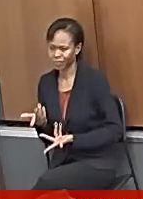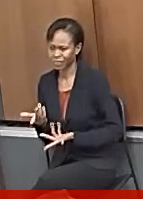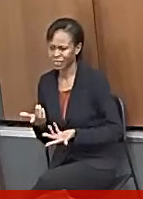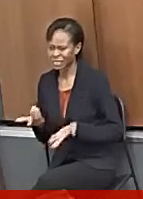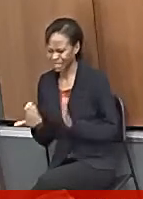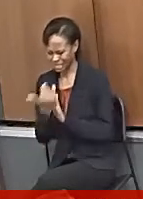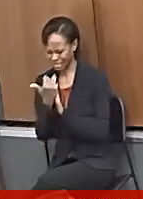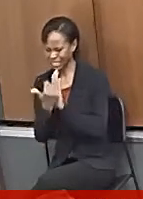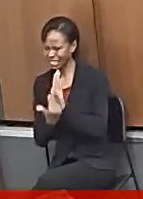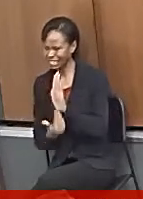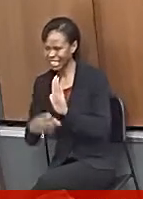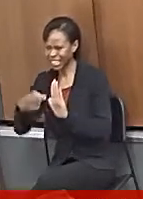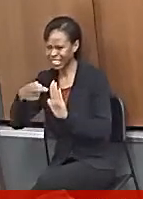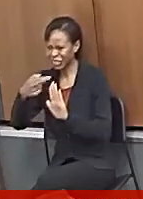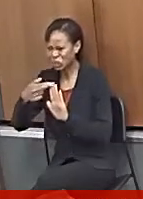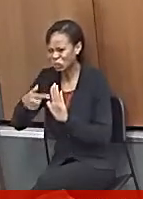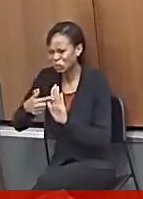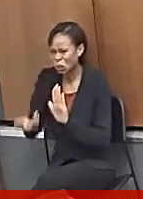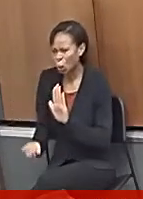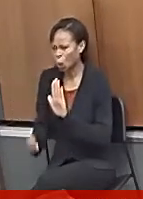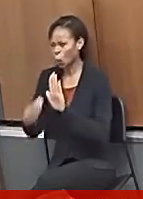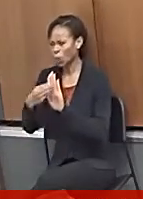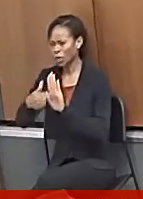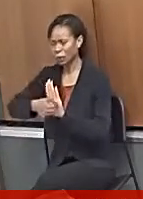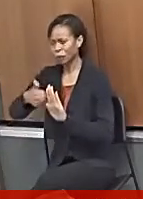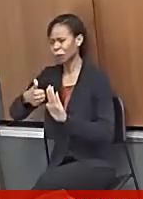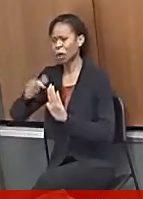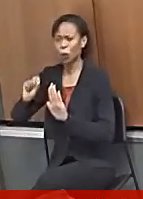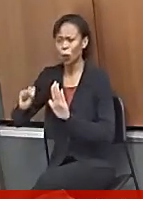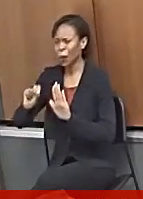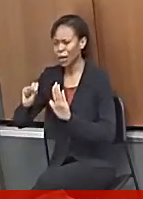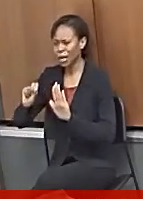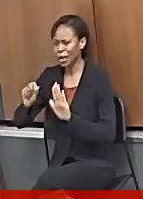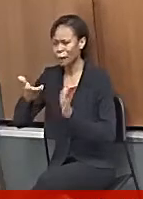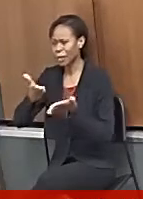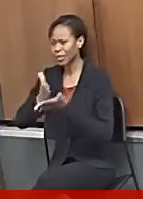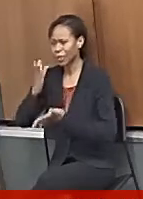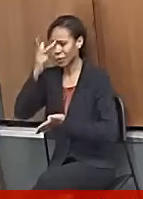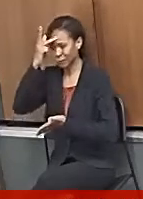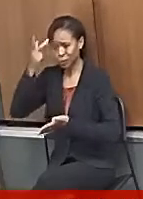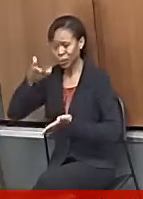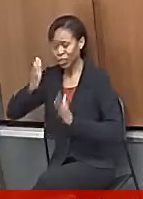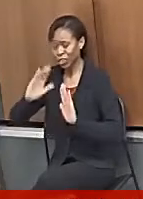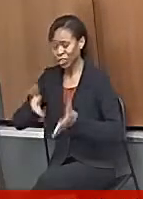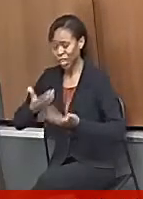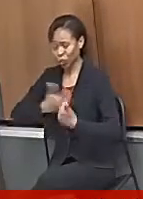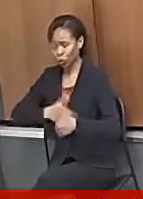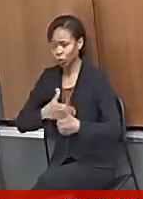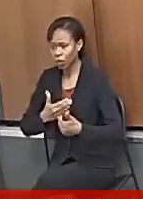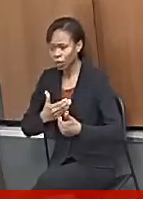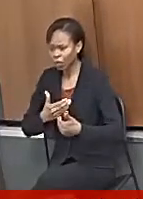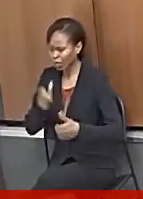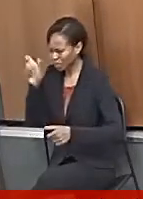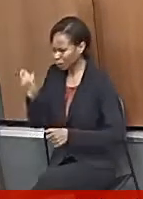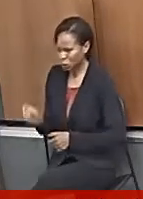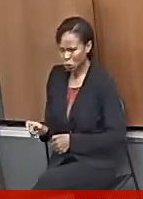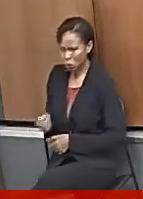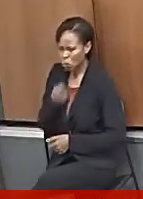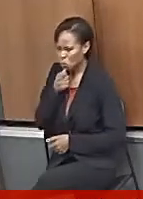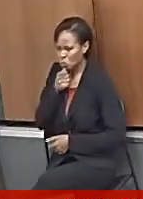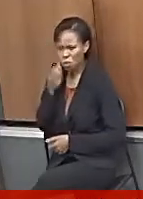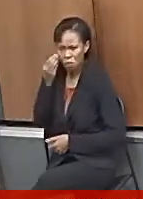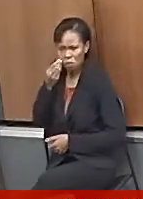resolução pessoas que foram aprovados em concurso público essas pessoas nunca tiveram experiência de sala de aula ela